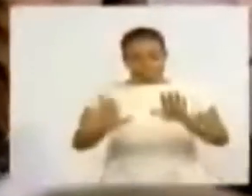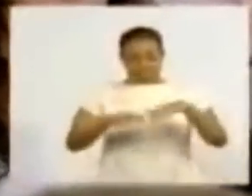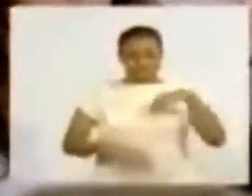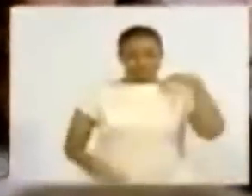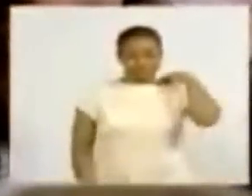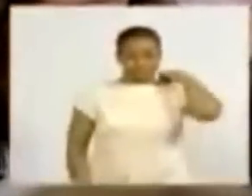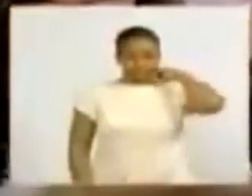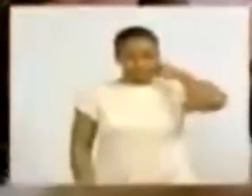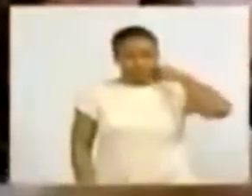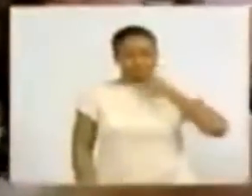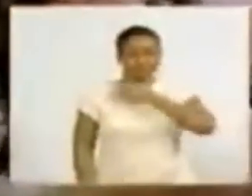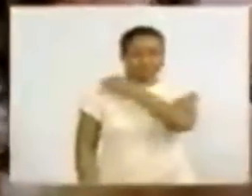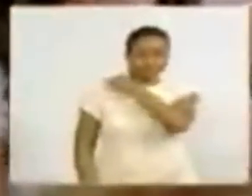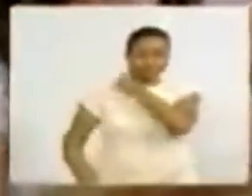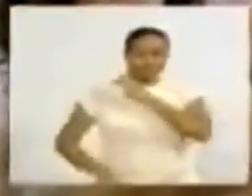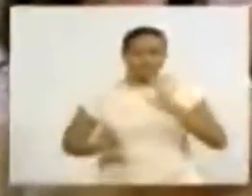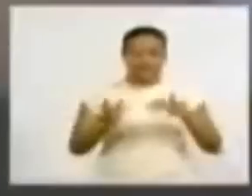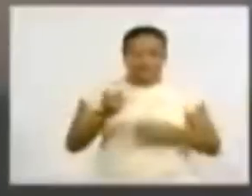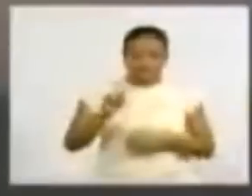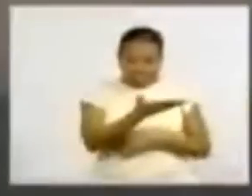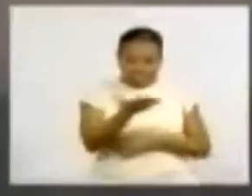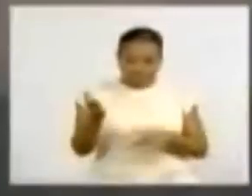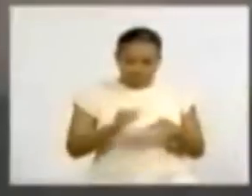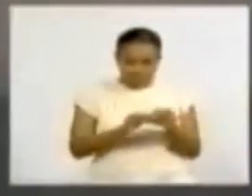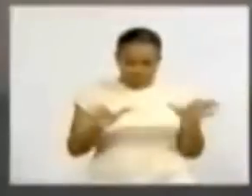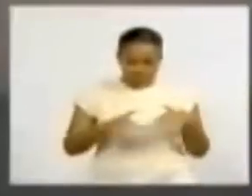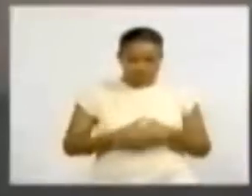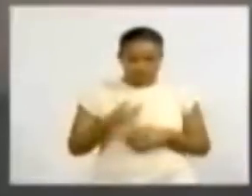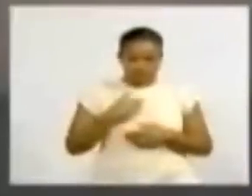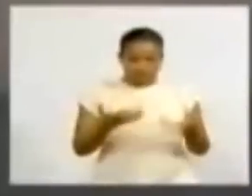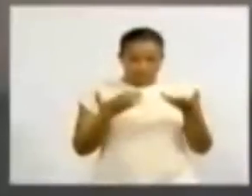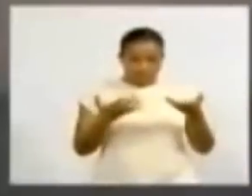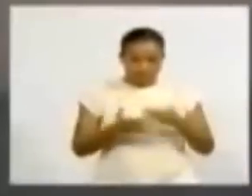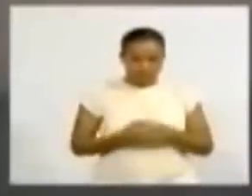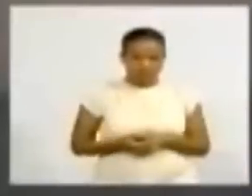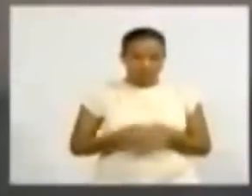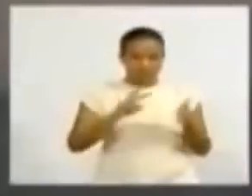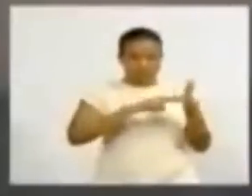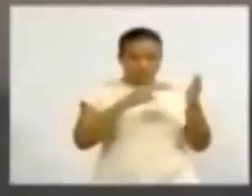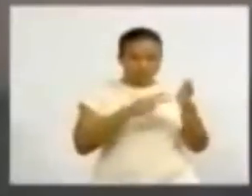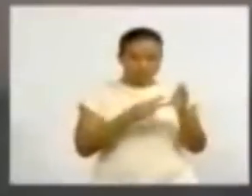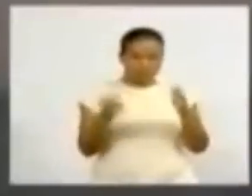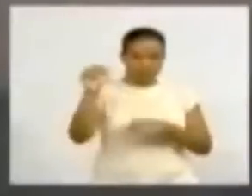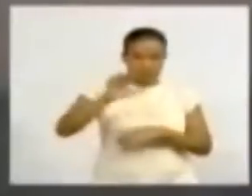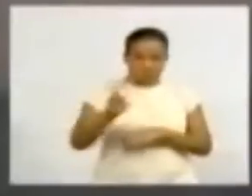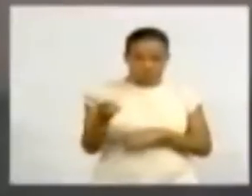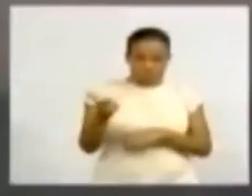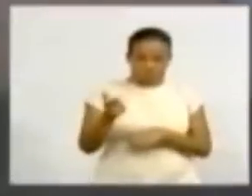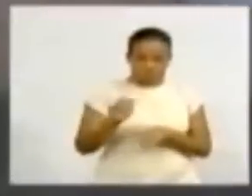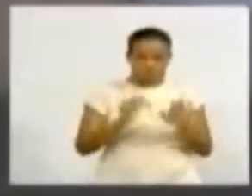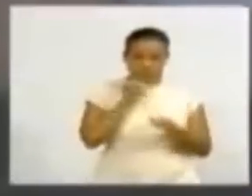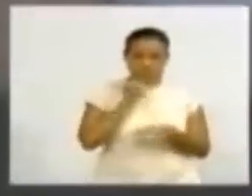Agora, se vocês me permitem, eu gostaria de unir um novo significado à festa da